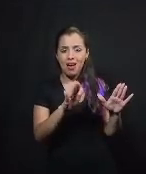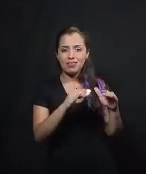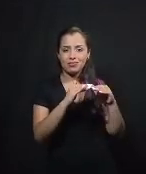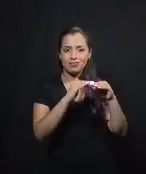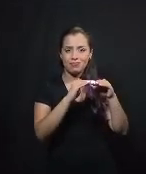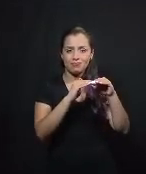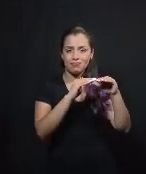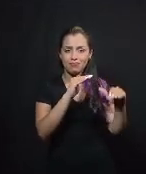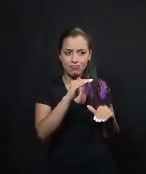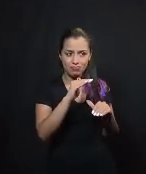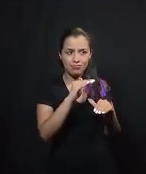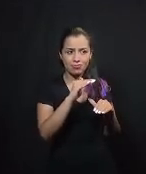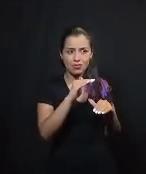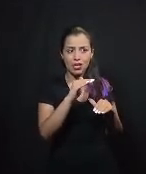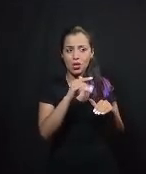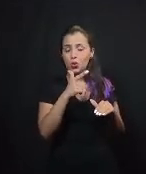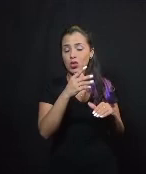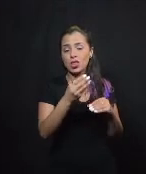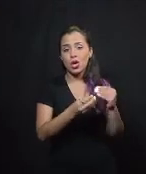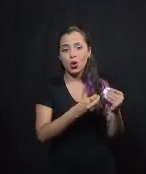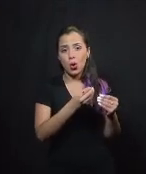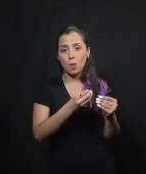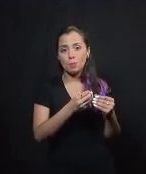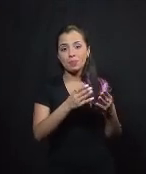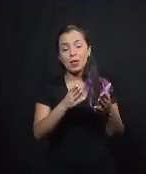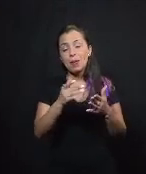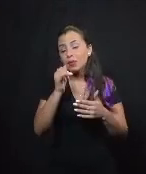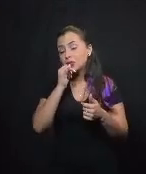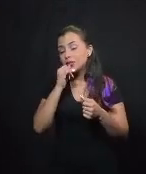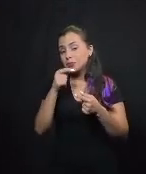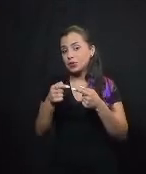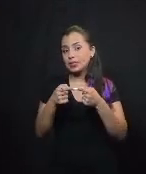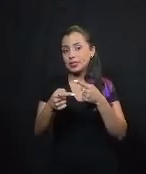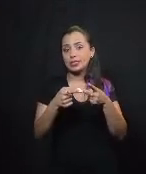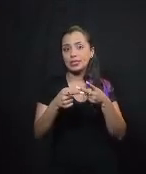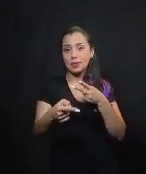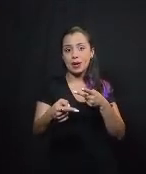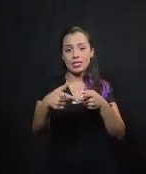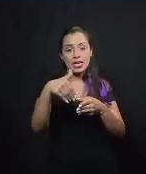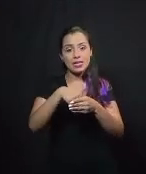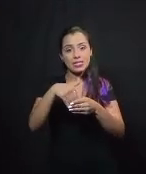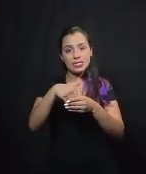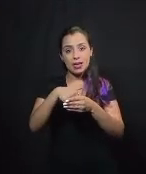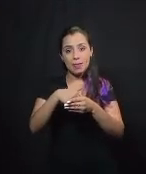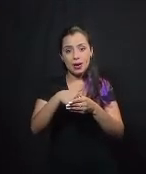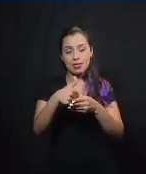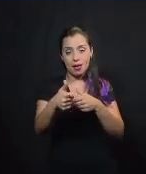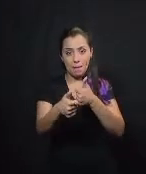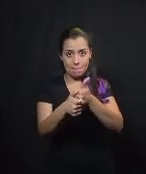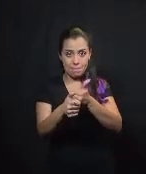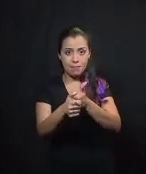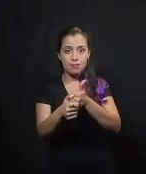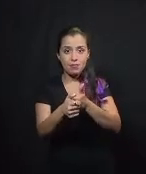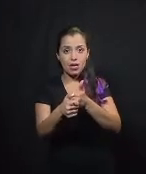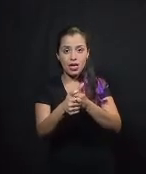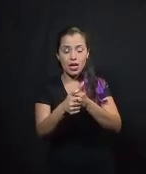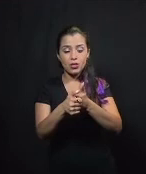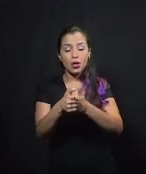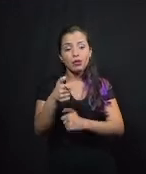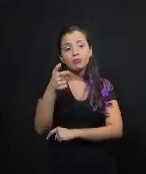nas últimas semanas de uma eleição, por exemplo, presta atenção e acaba decidindo de uma forma ou de